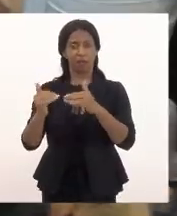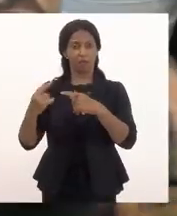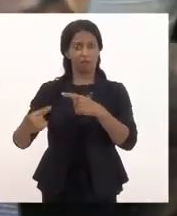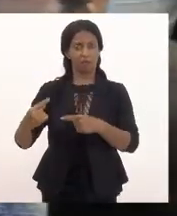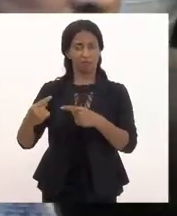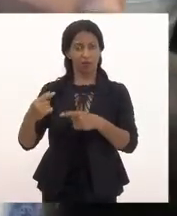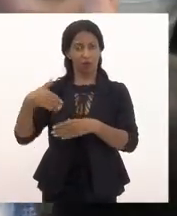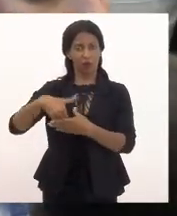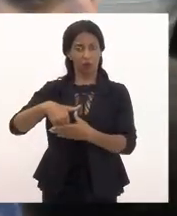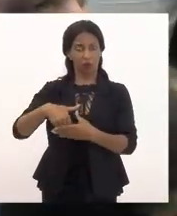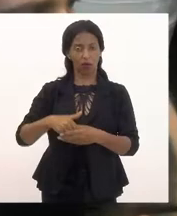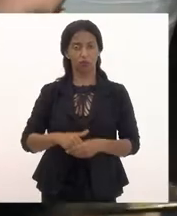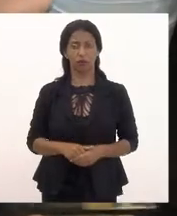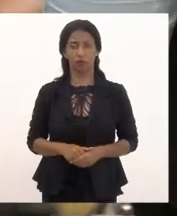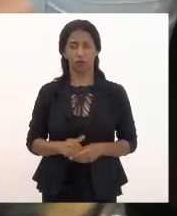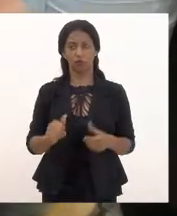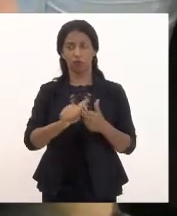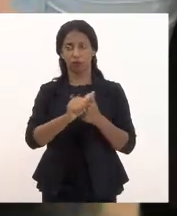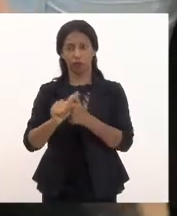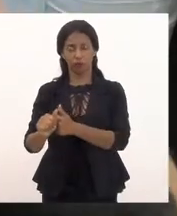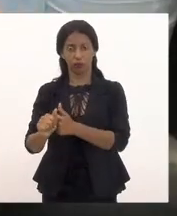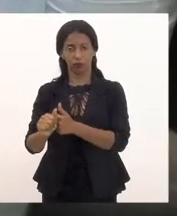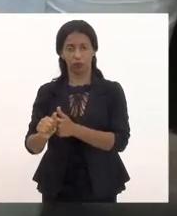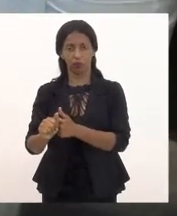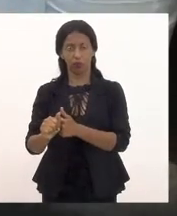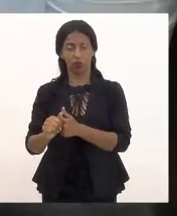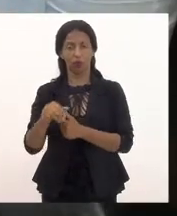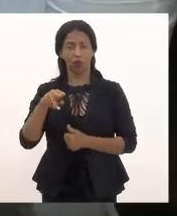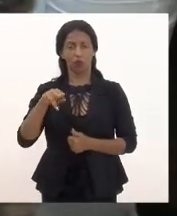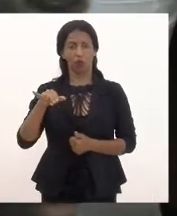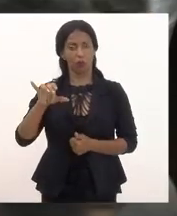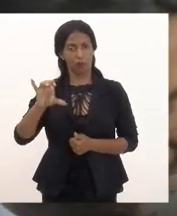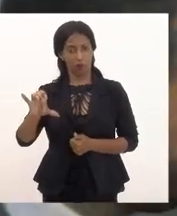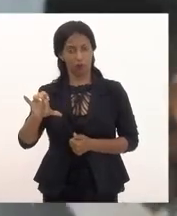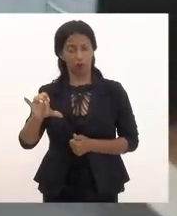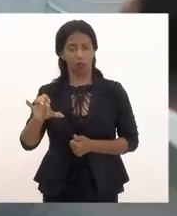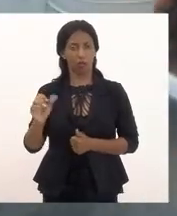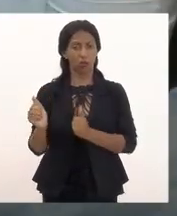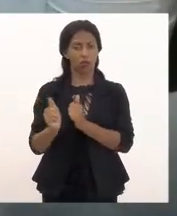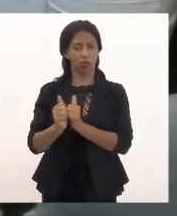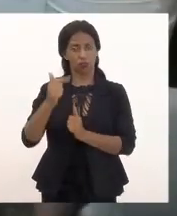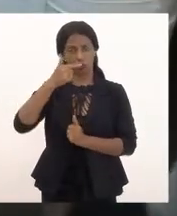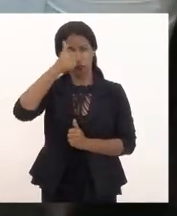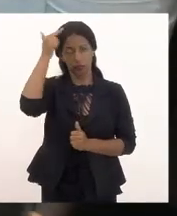voto acompanha o voto divergente do deputado Carlos Mink, nos termos do deputado Luiz Paulo.